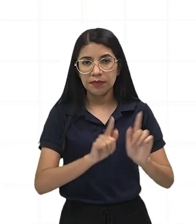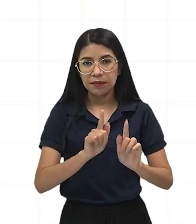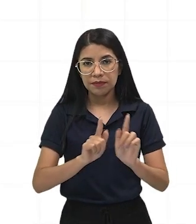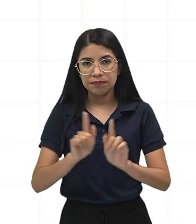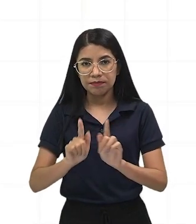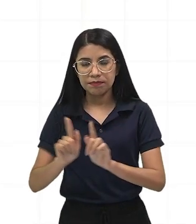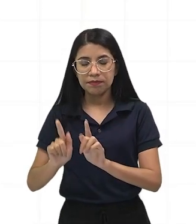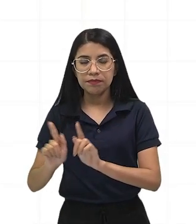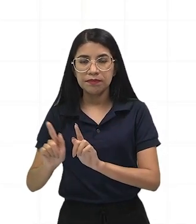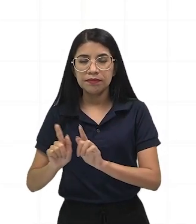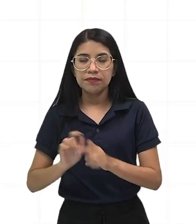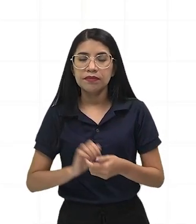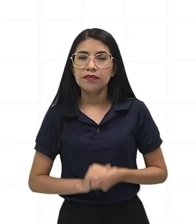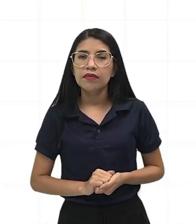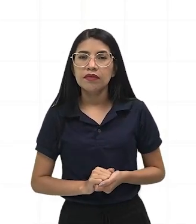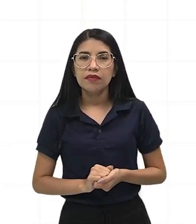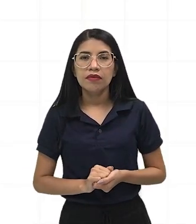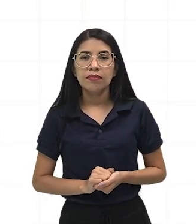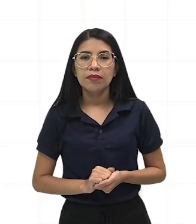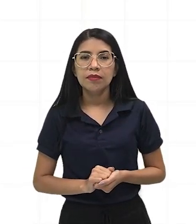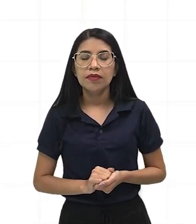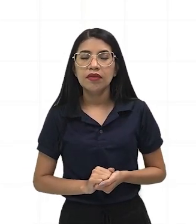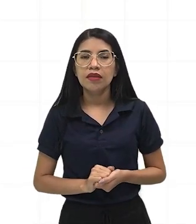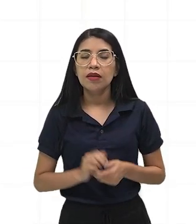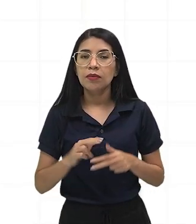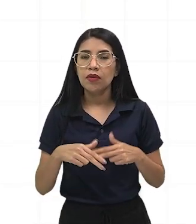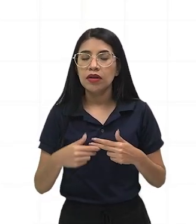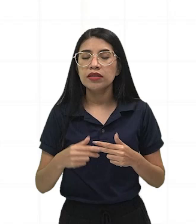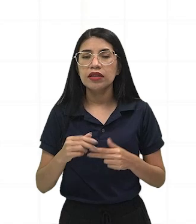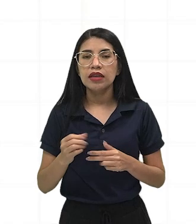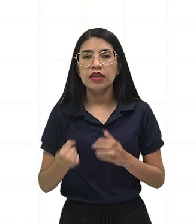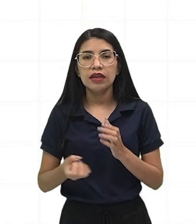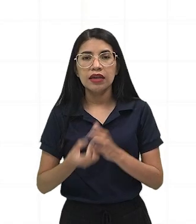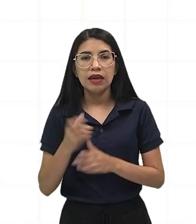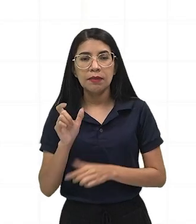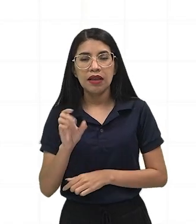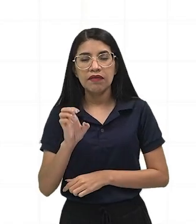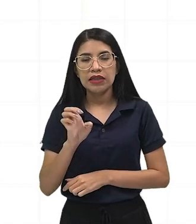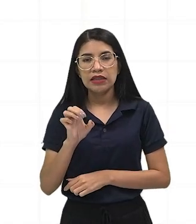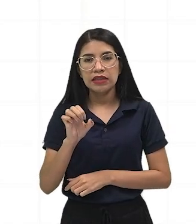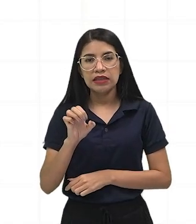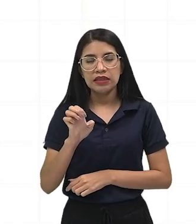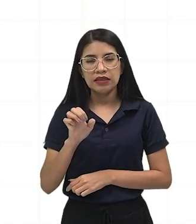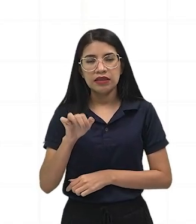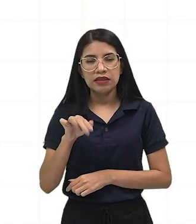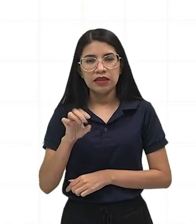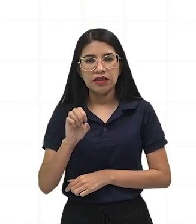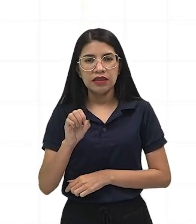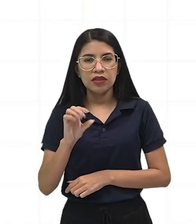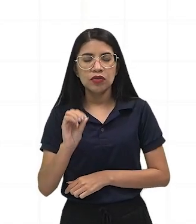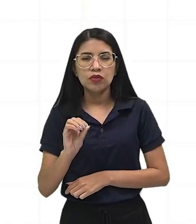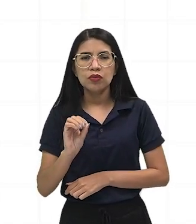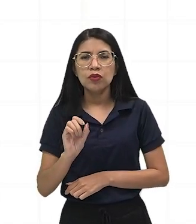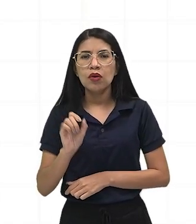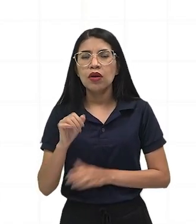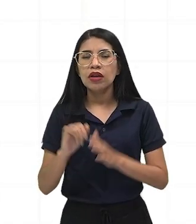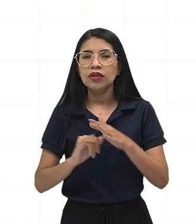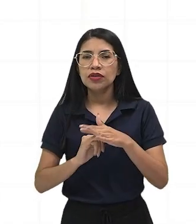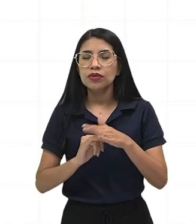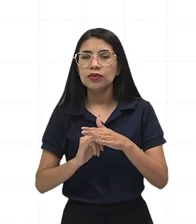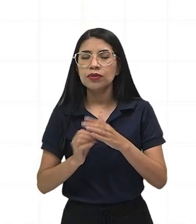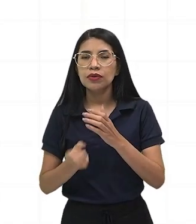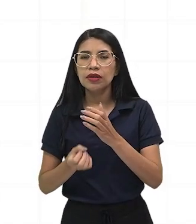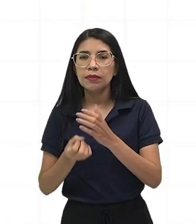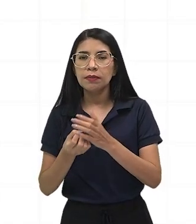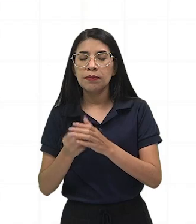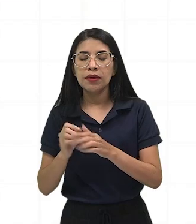censitária. É daí que vem a palavra censo. Quem é que realiza o censo